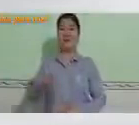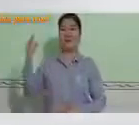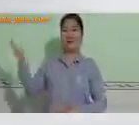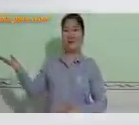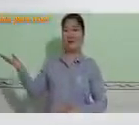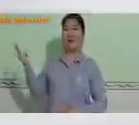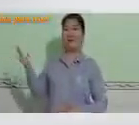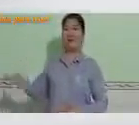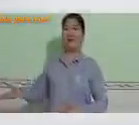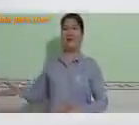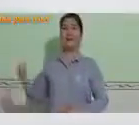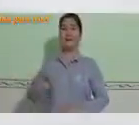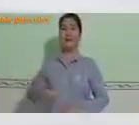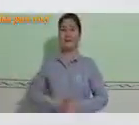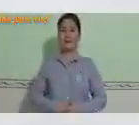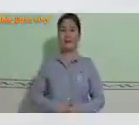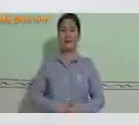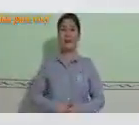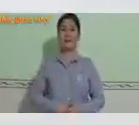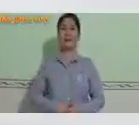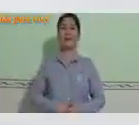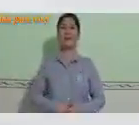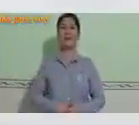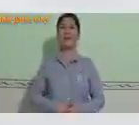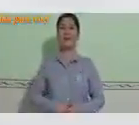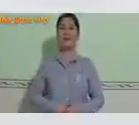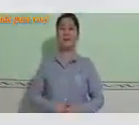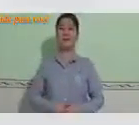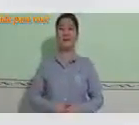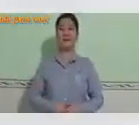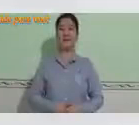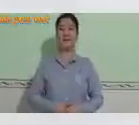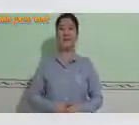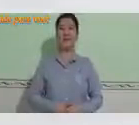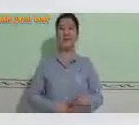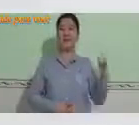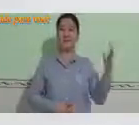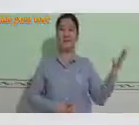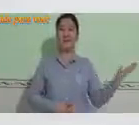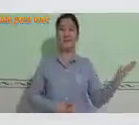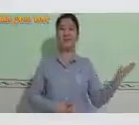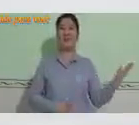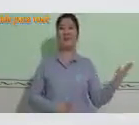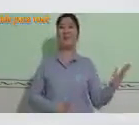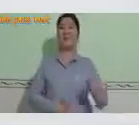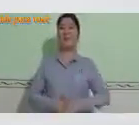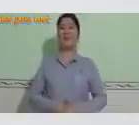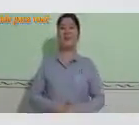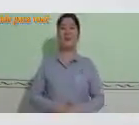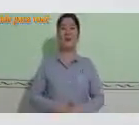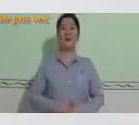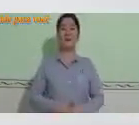deve ser dolorosa e caso a mulher sinta dores, vírgula deve interromper imediatamente o processo.